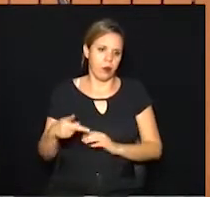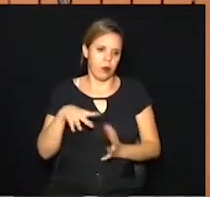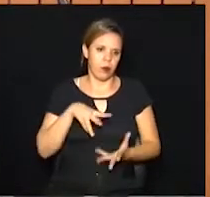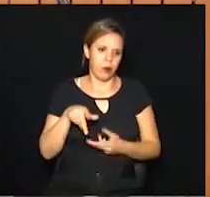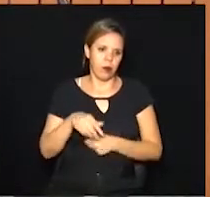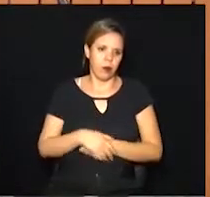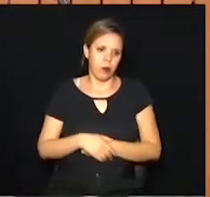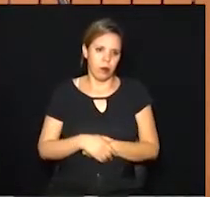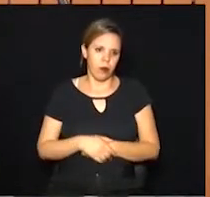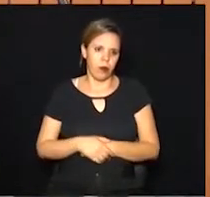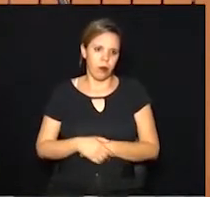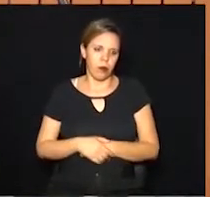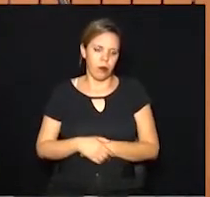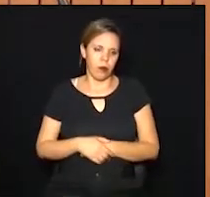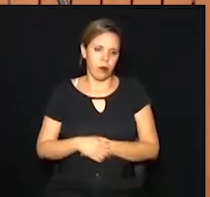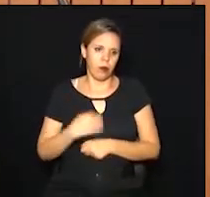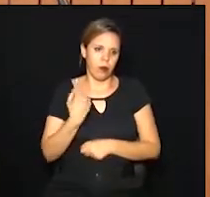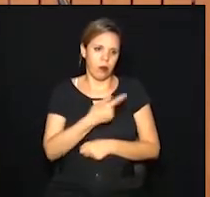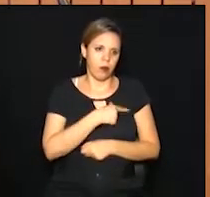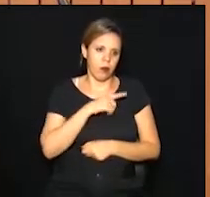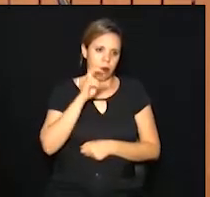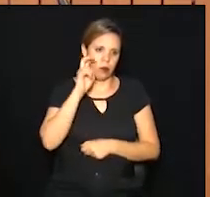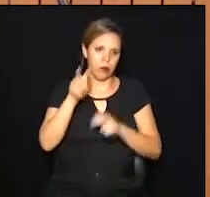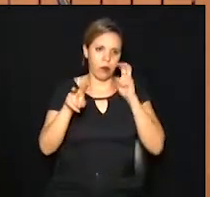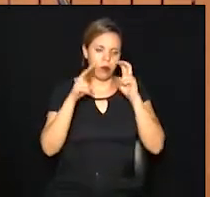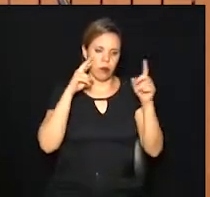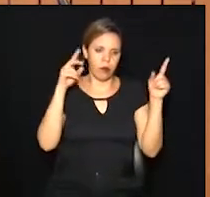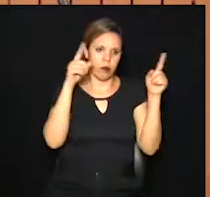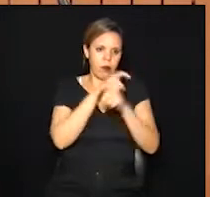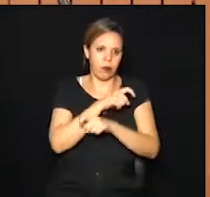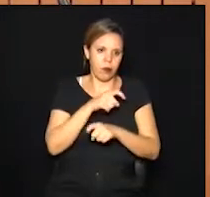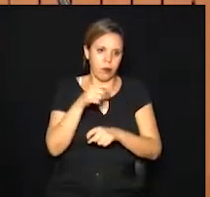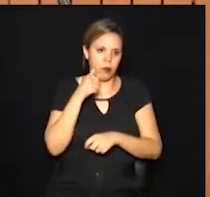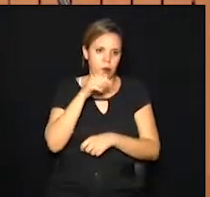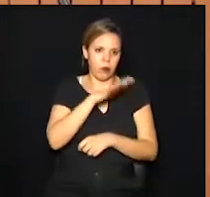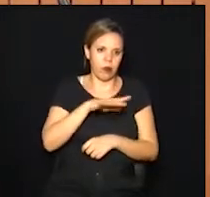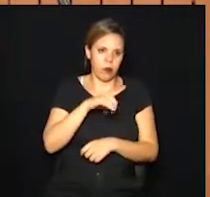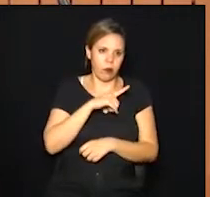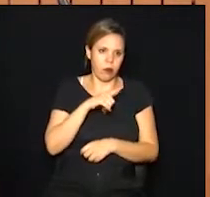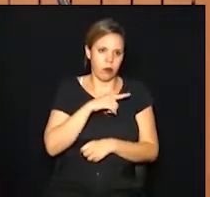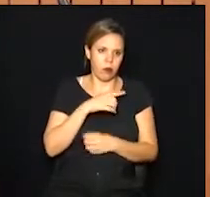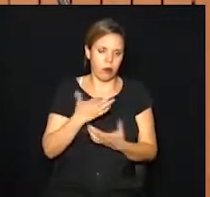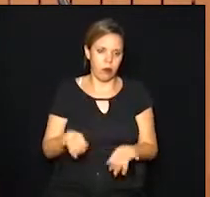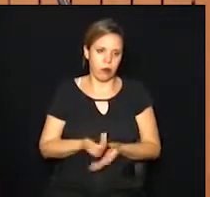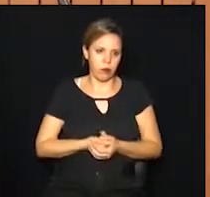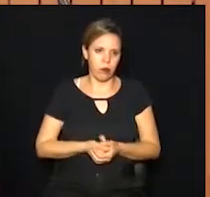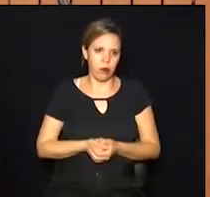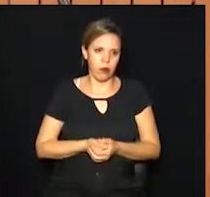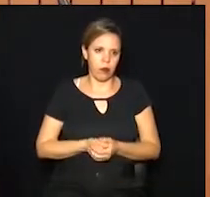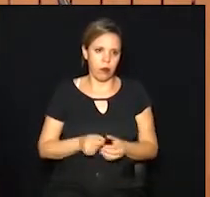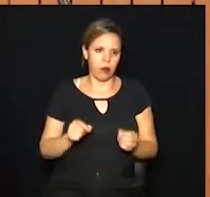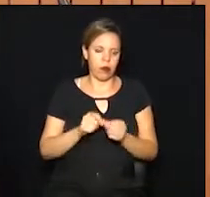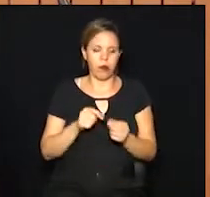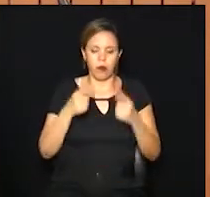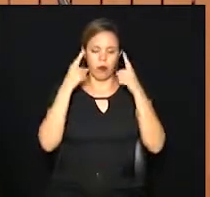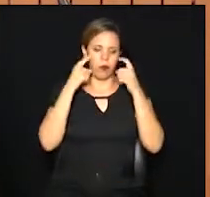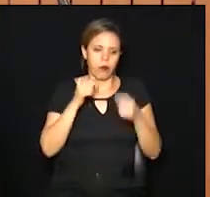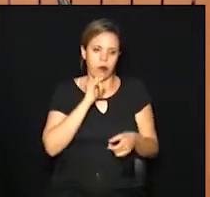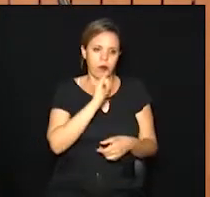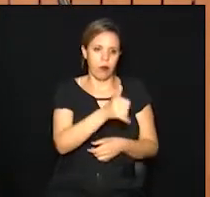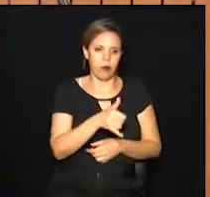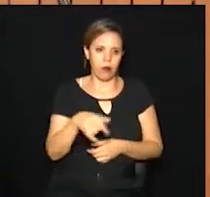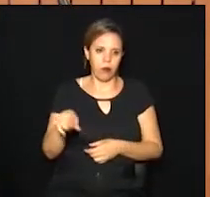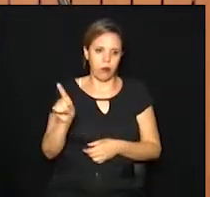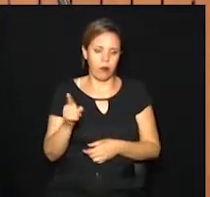mundo, e a gente tem visto a dificuldade que essas mulheres estão tendo de fazer uma denúncia, de